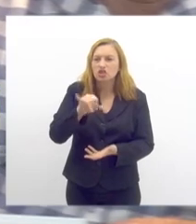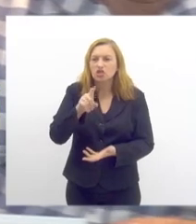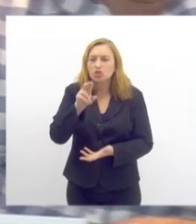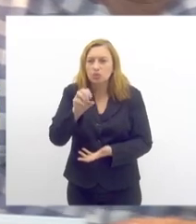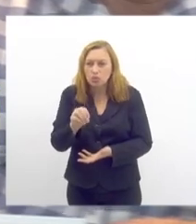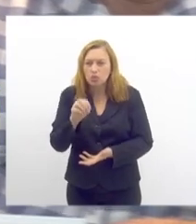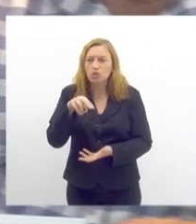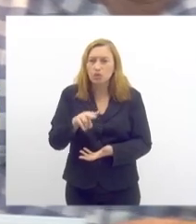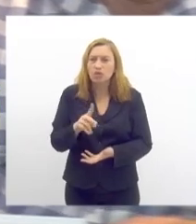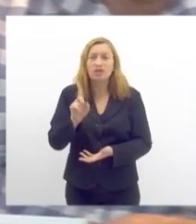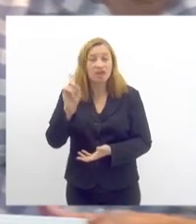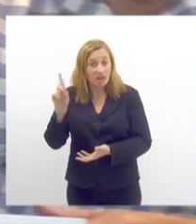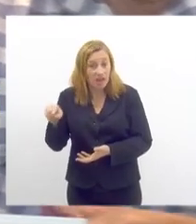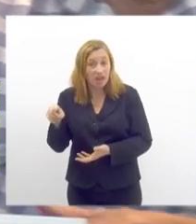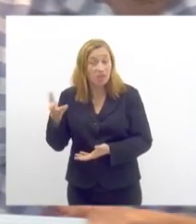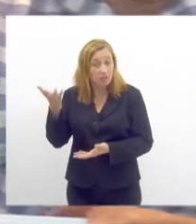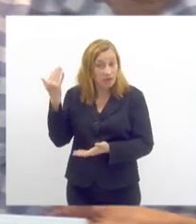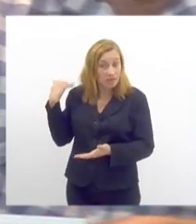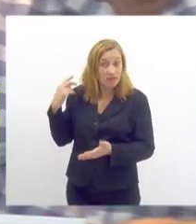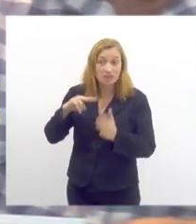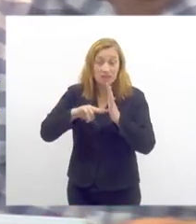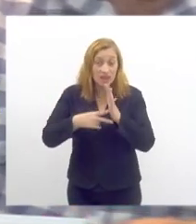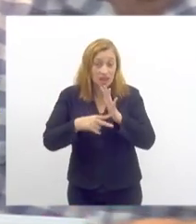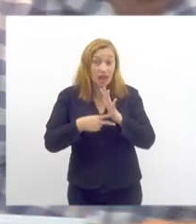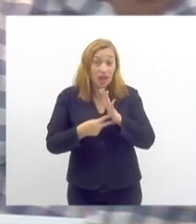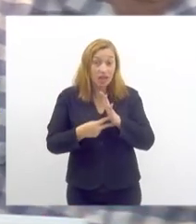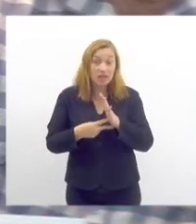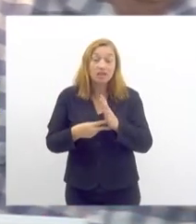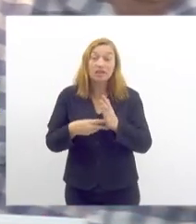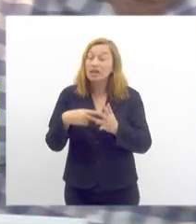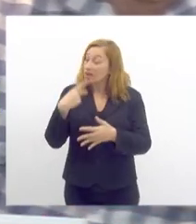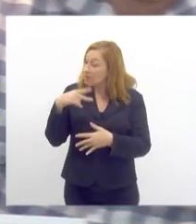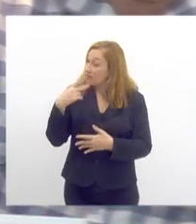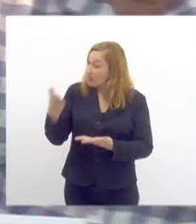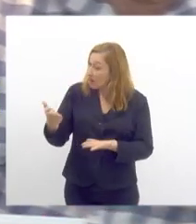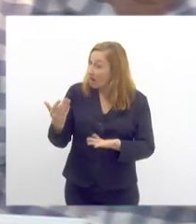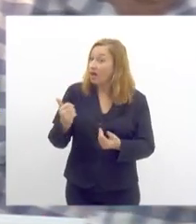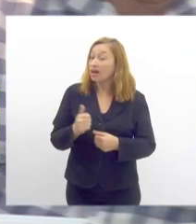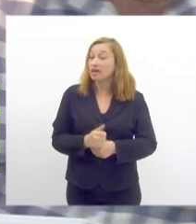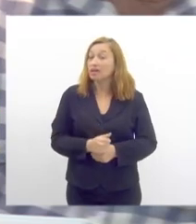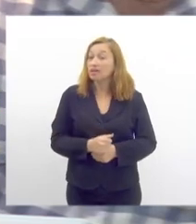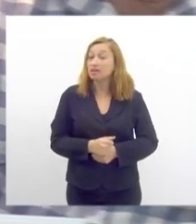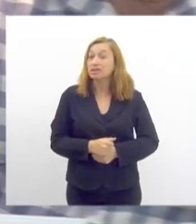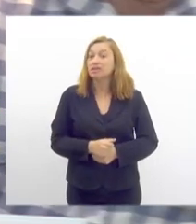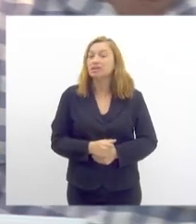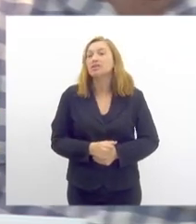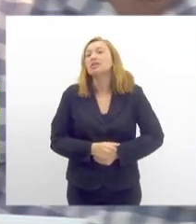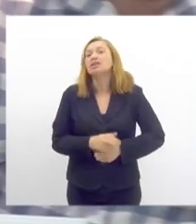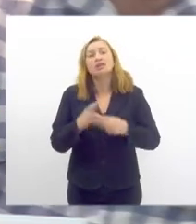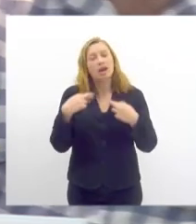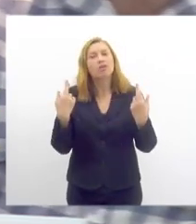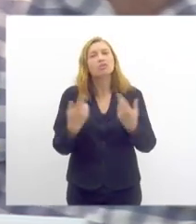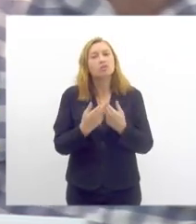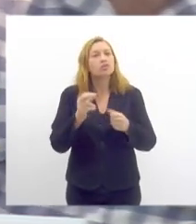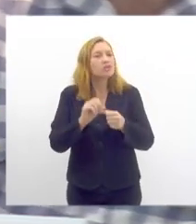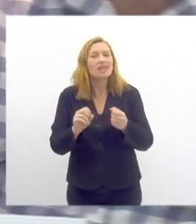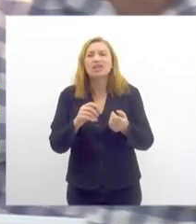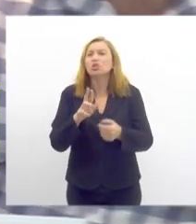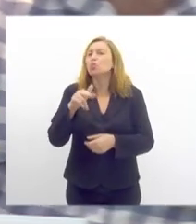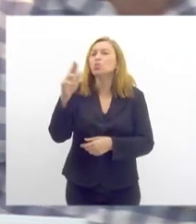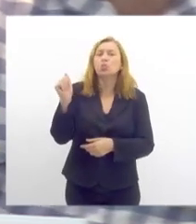época, confirmasse que foi sugestão nossa que retomasse a feitura do plano, que fizesse as reuniões. Então, nunca